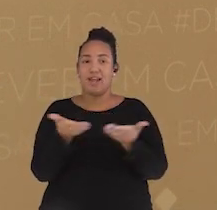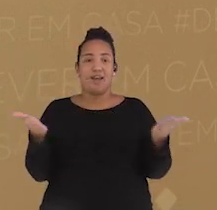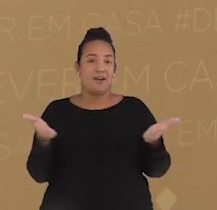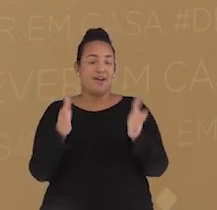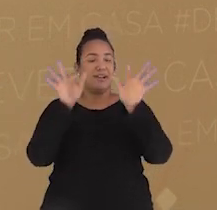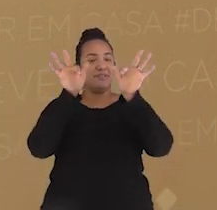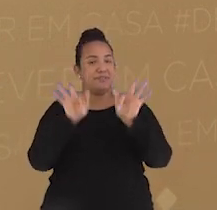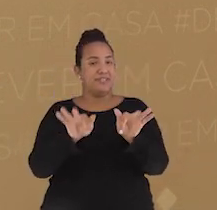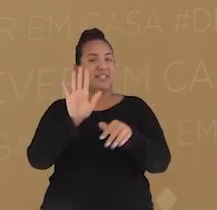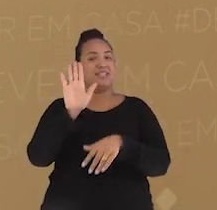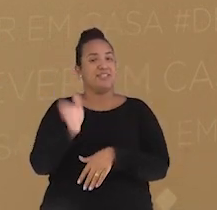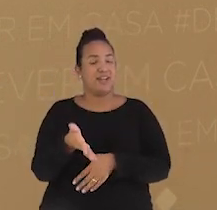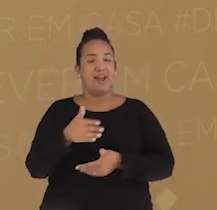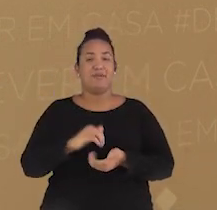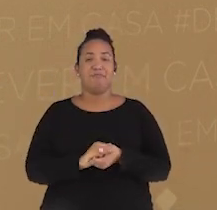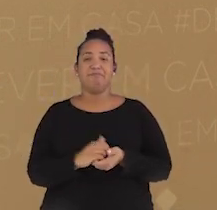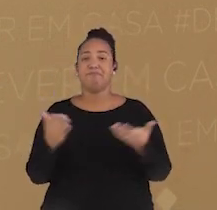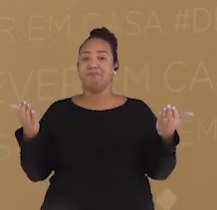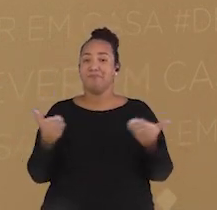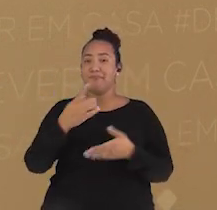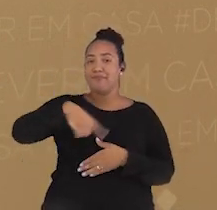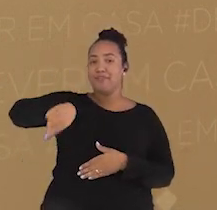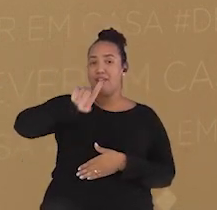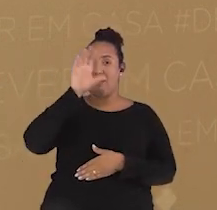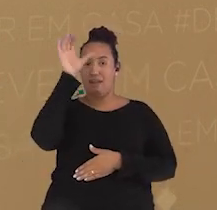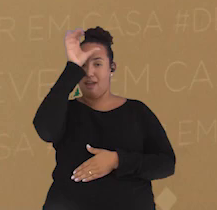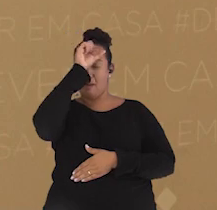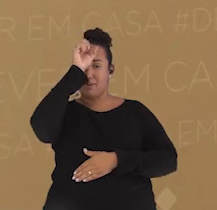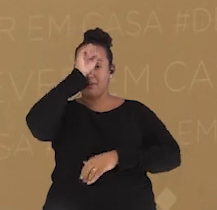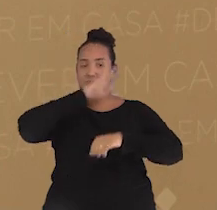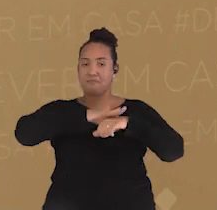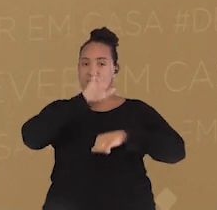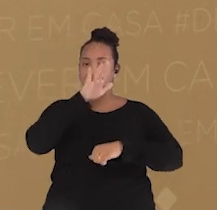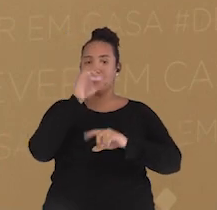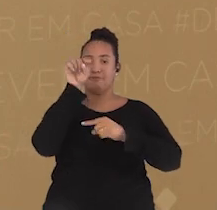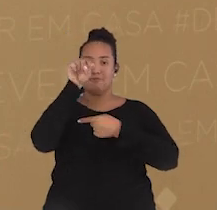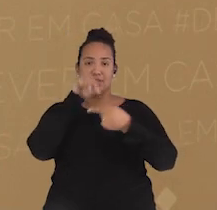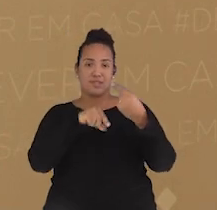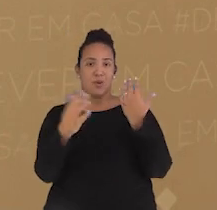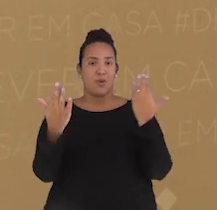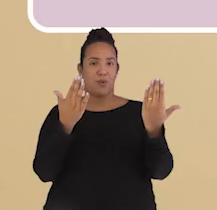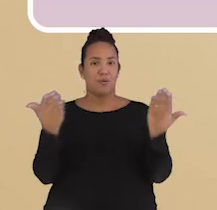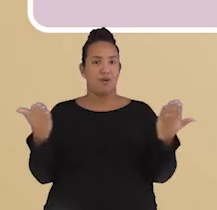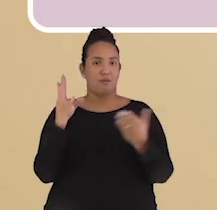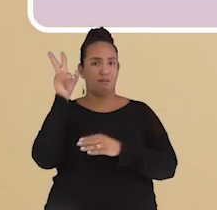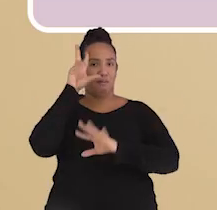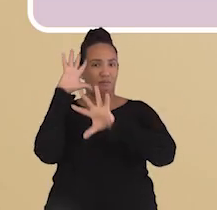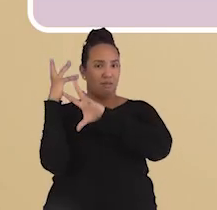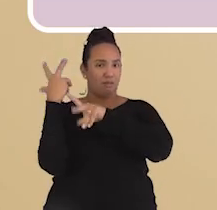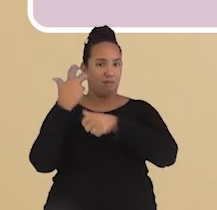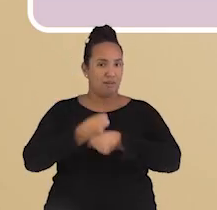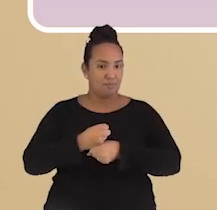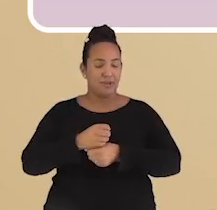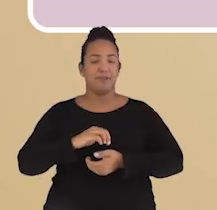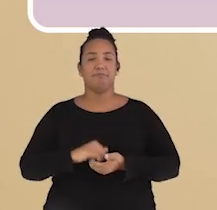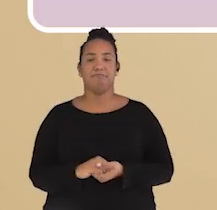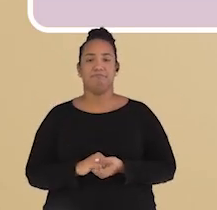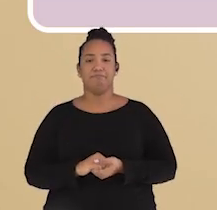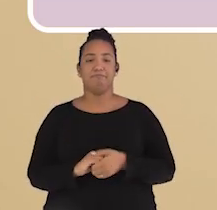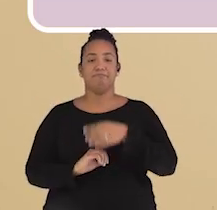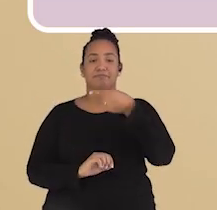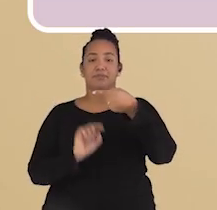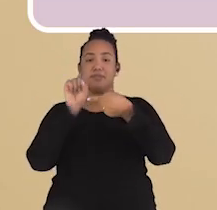fim. Hoje aprendemos muito sobre comparar frações. Vamos relembrar? Frações